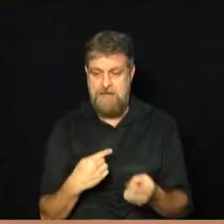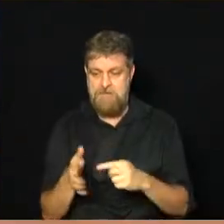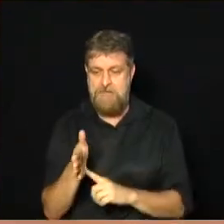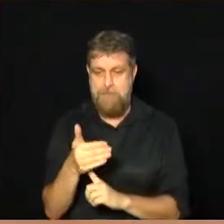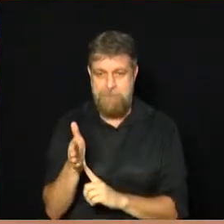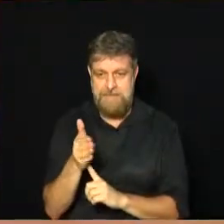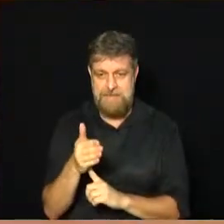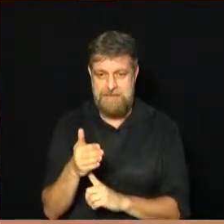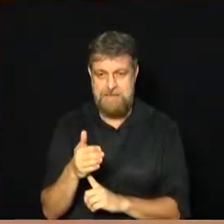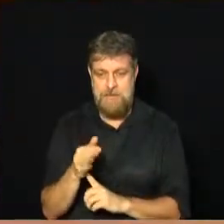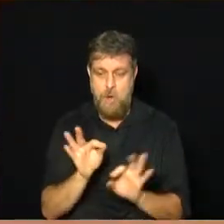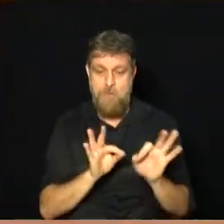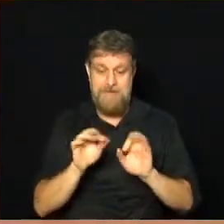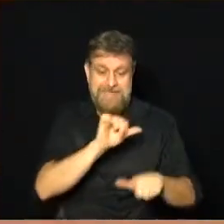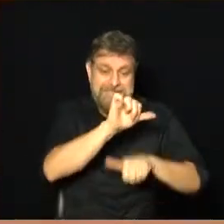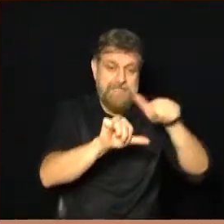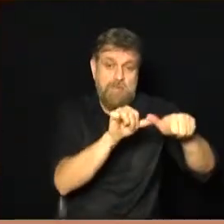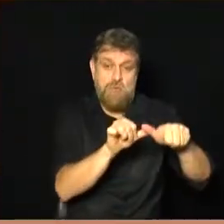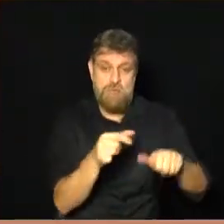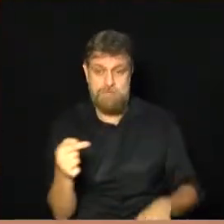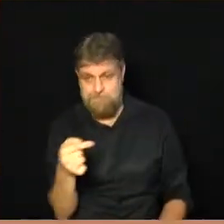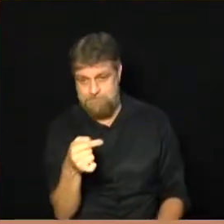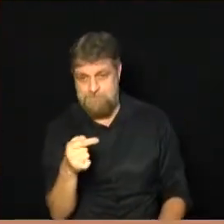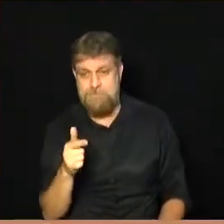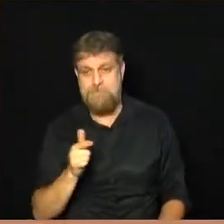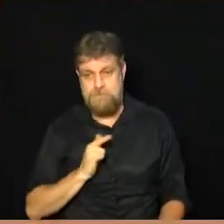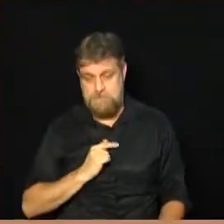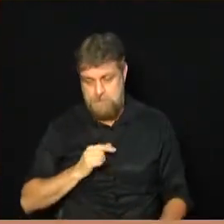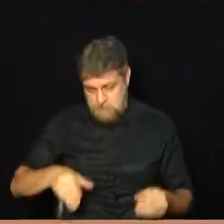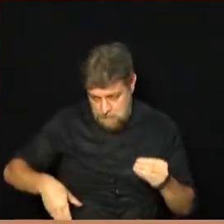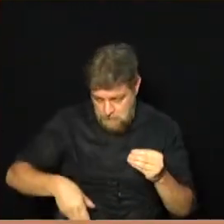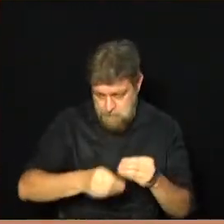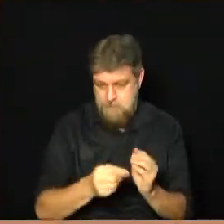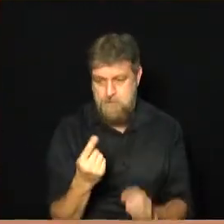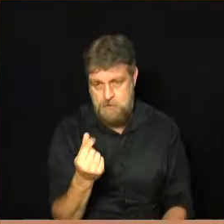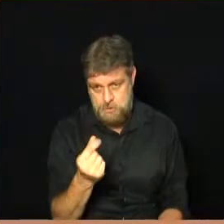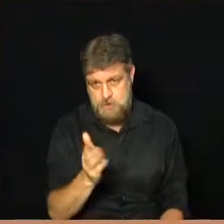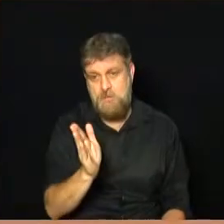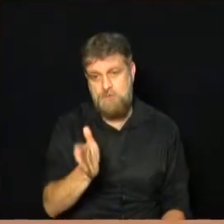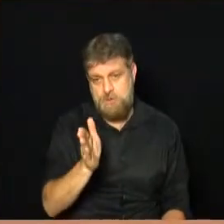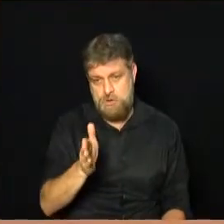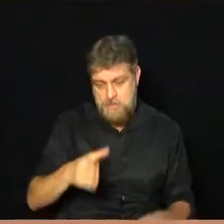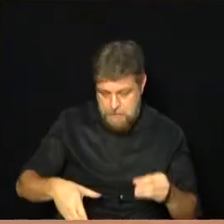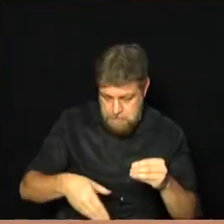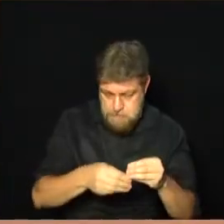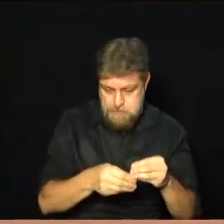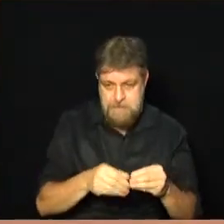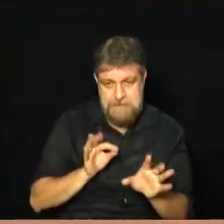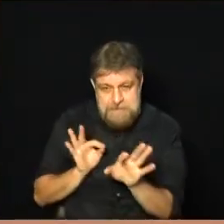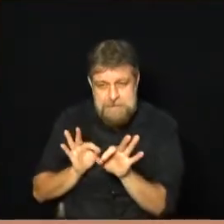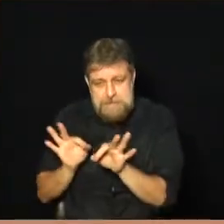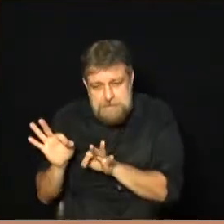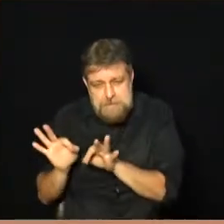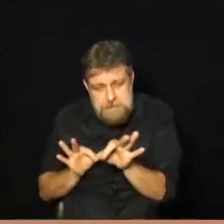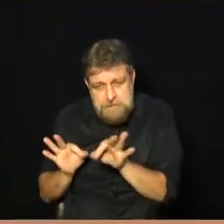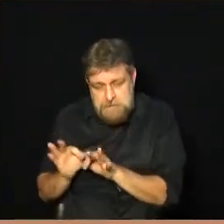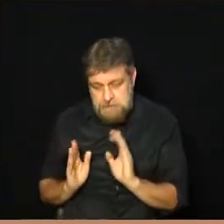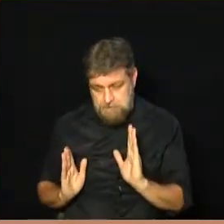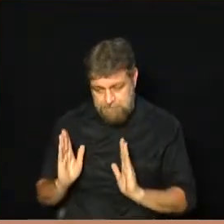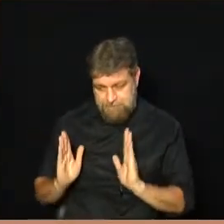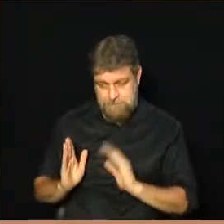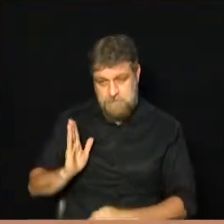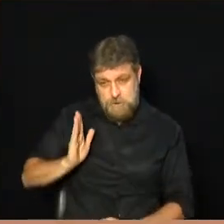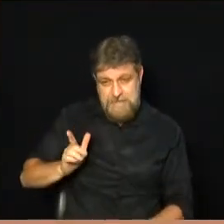mudamos completamente o projeto, vai exigir um aditivo que já está em fase de elaboração. Temos